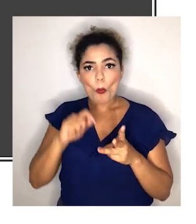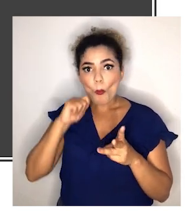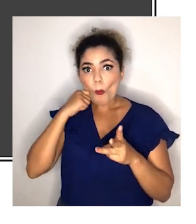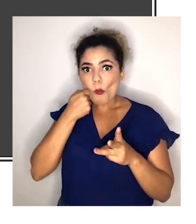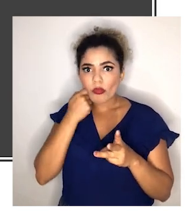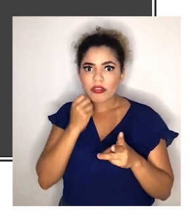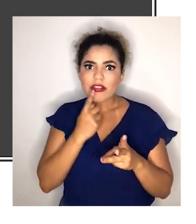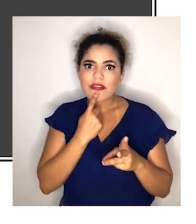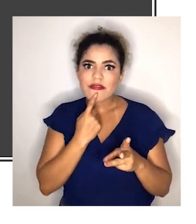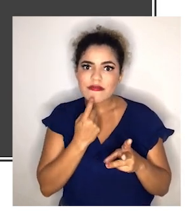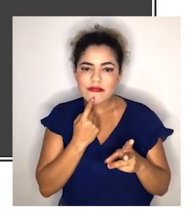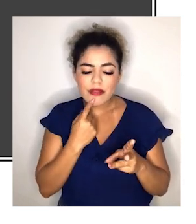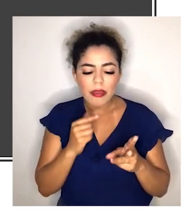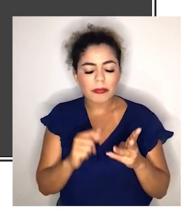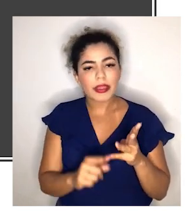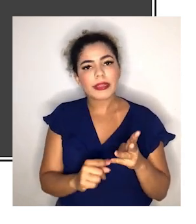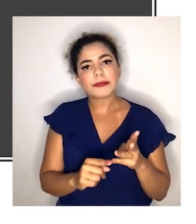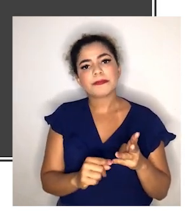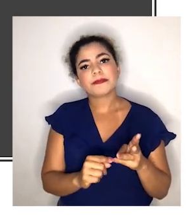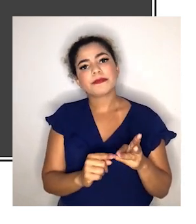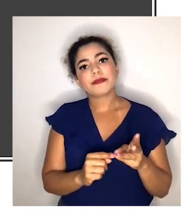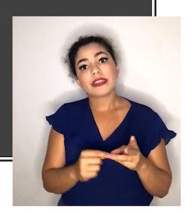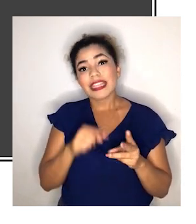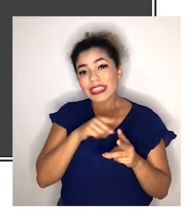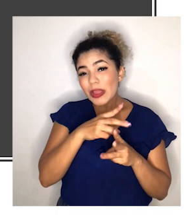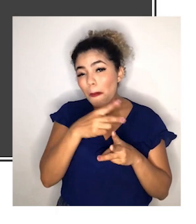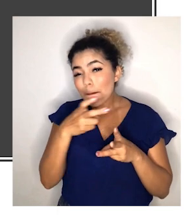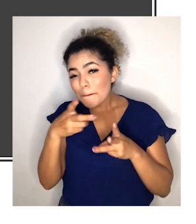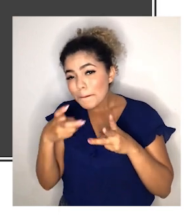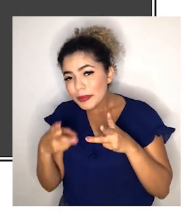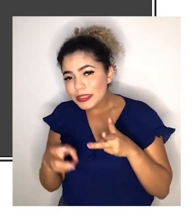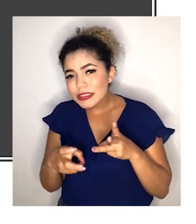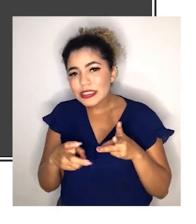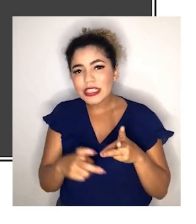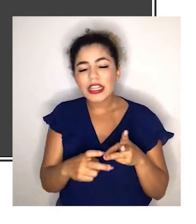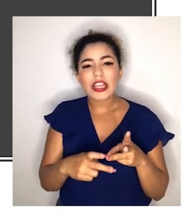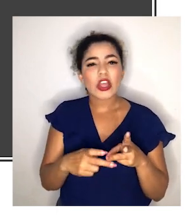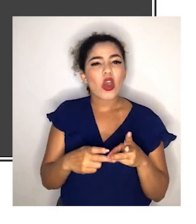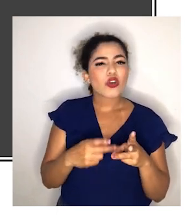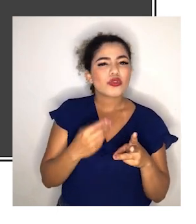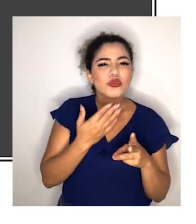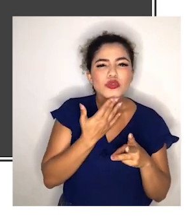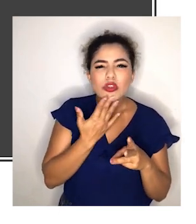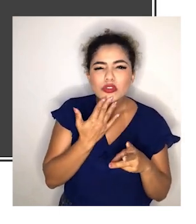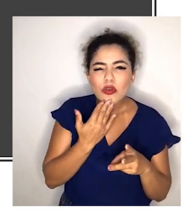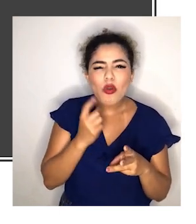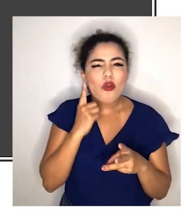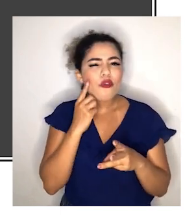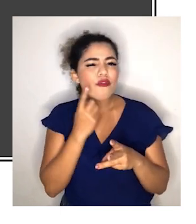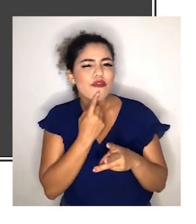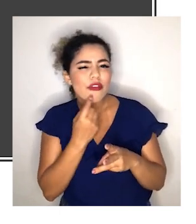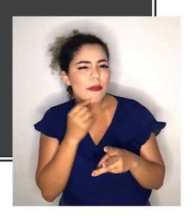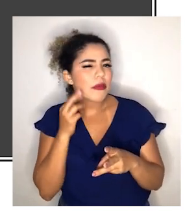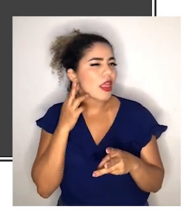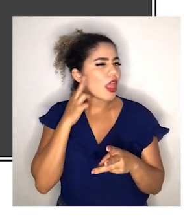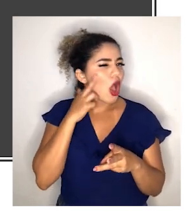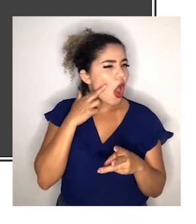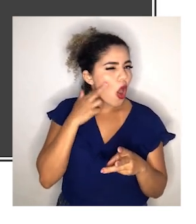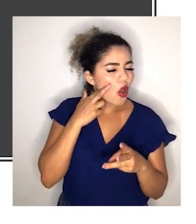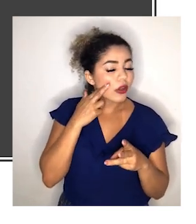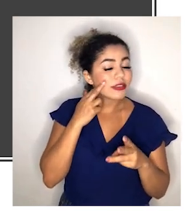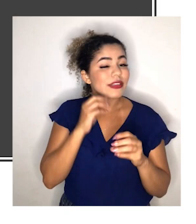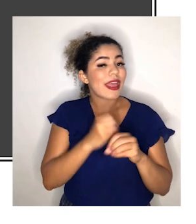limão, totalmente vermelho, que são substâncias ácidas. Então, perceba, tons de vermelho, tons de rosa indicam